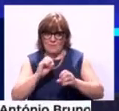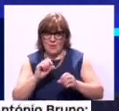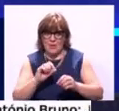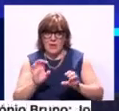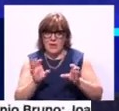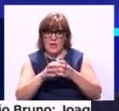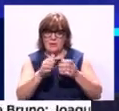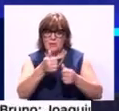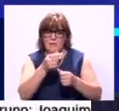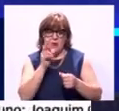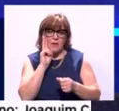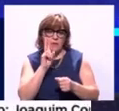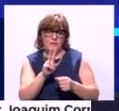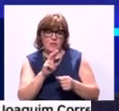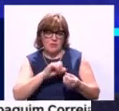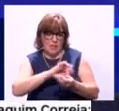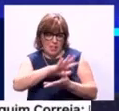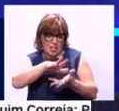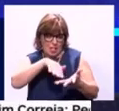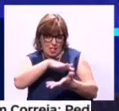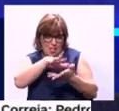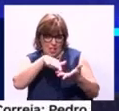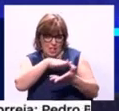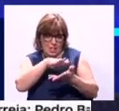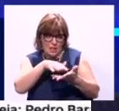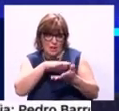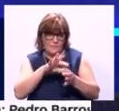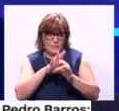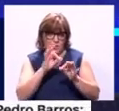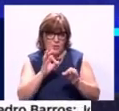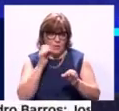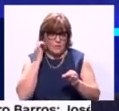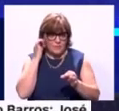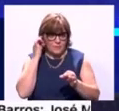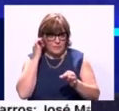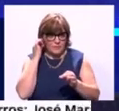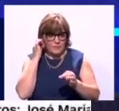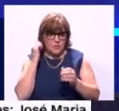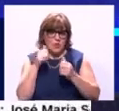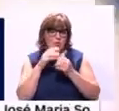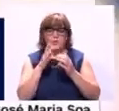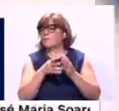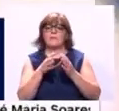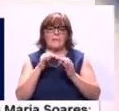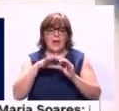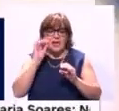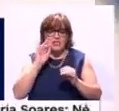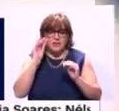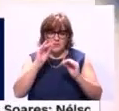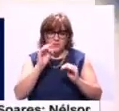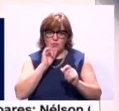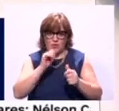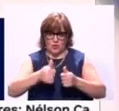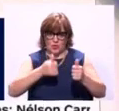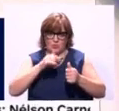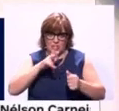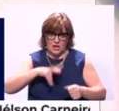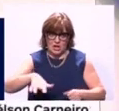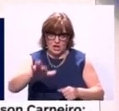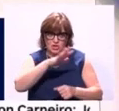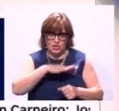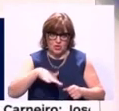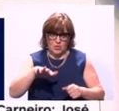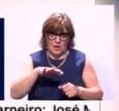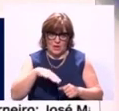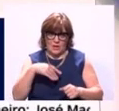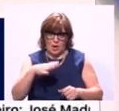nós na equipa B vemos uma Michelândia. Mas acha que é possível com os jogadores do formação depois competir a nível nacional, claro,